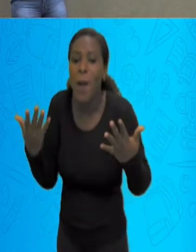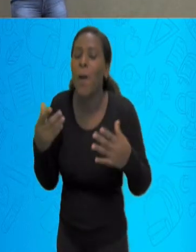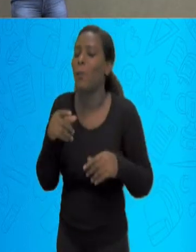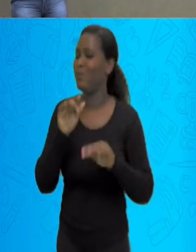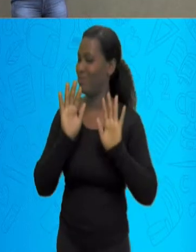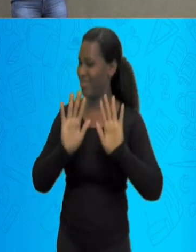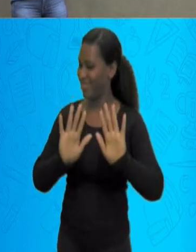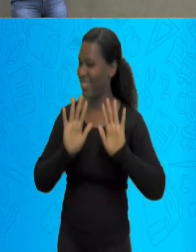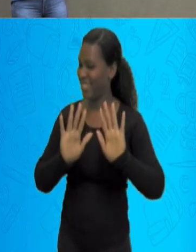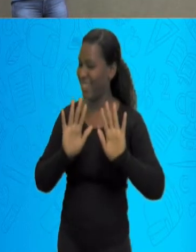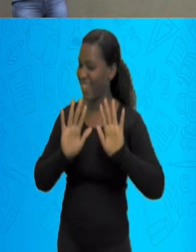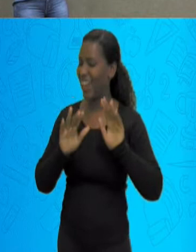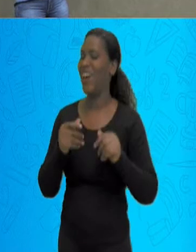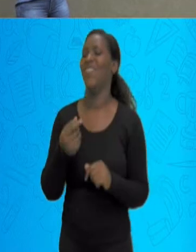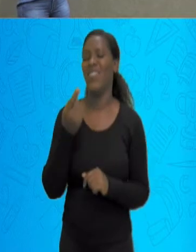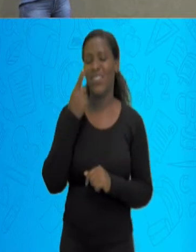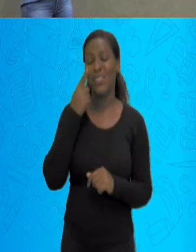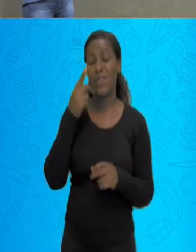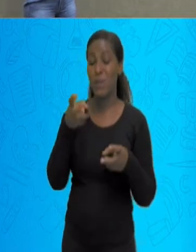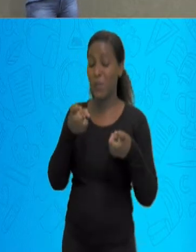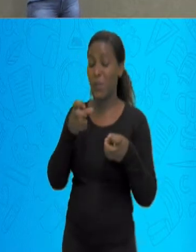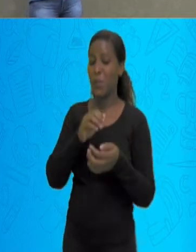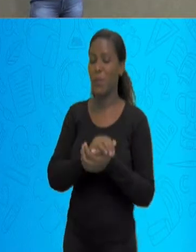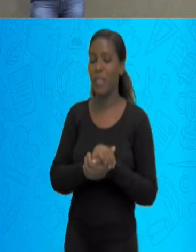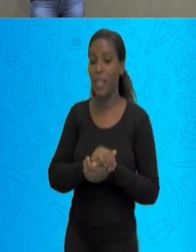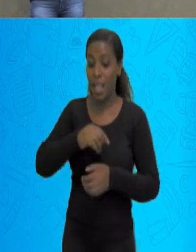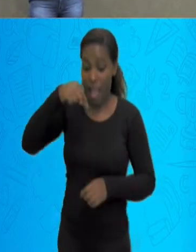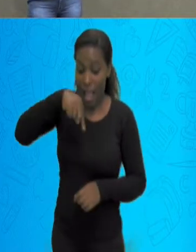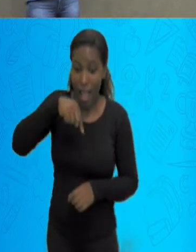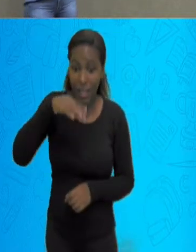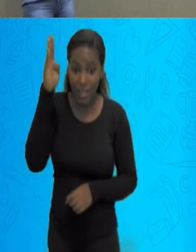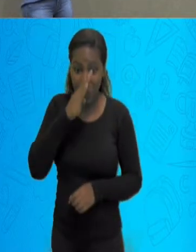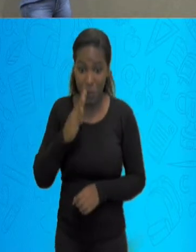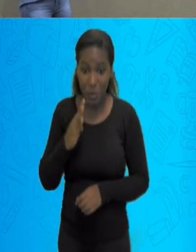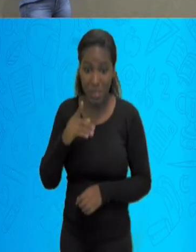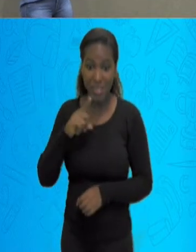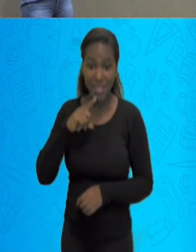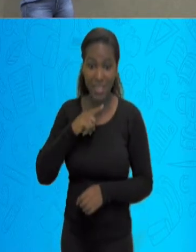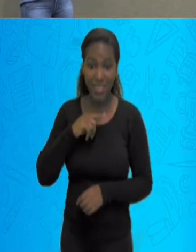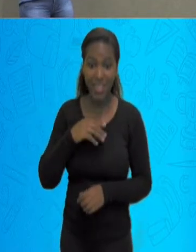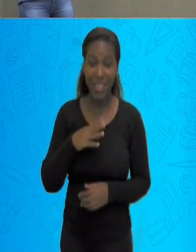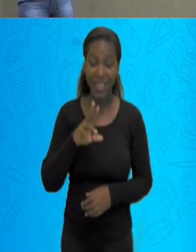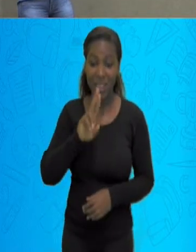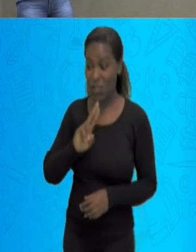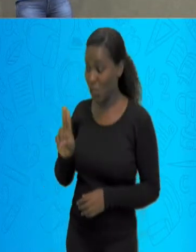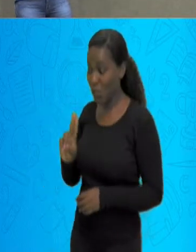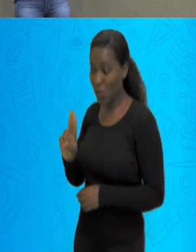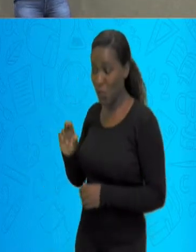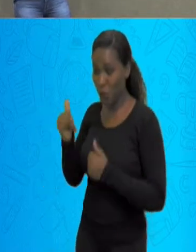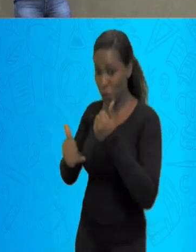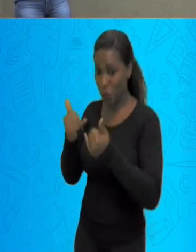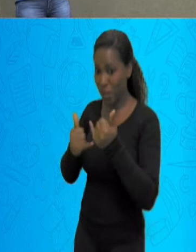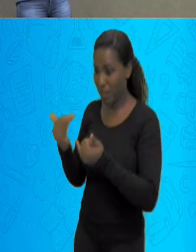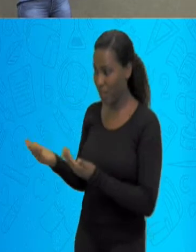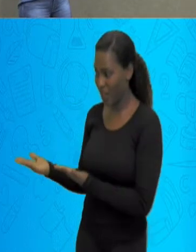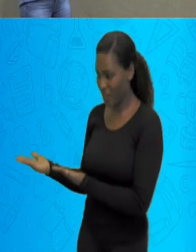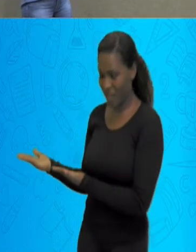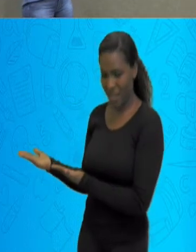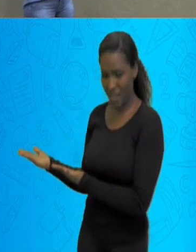comuns do folclore brasileiro são pega-pega, peão, lançar o